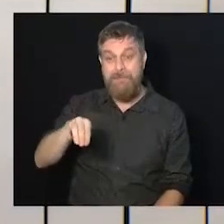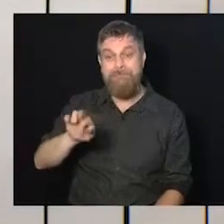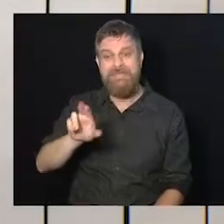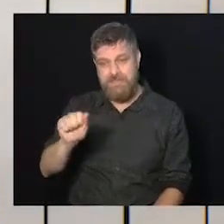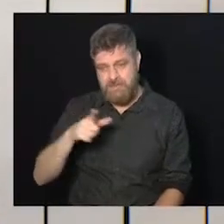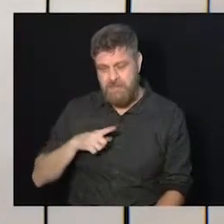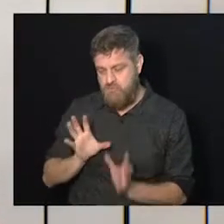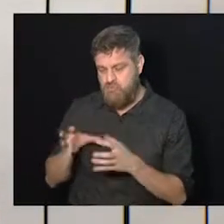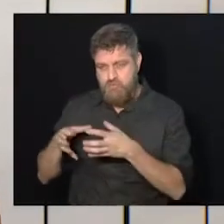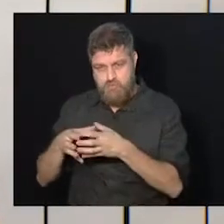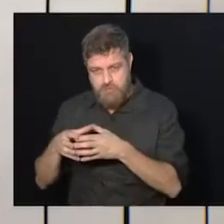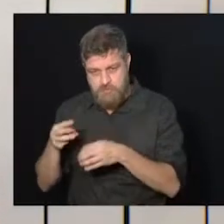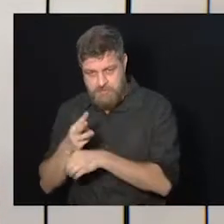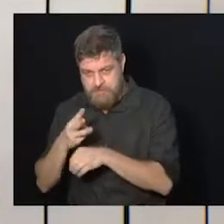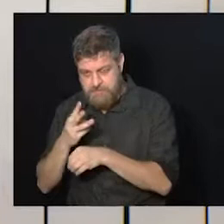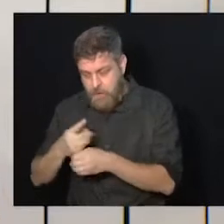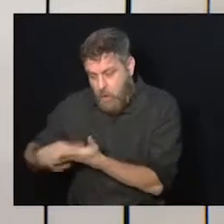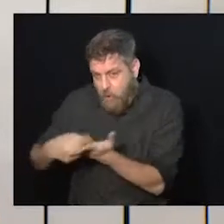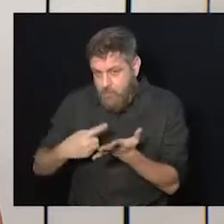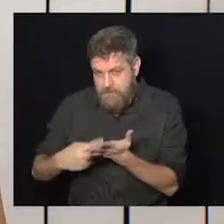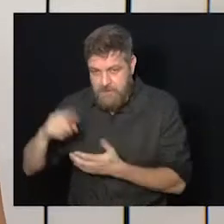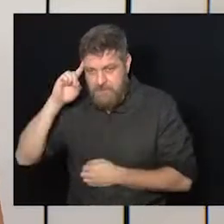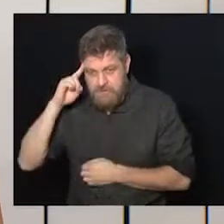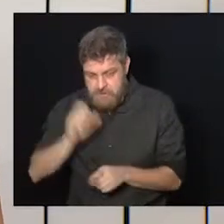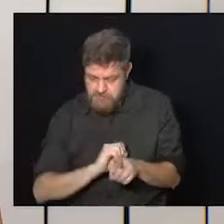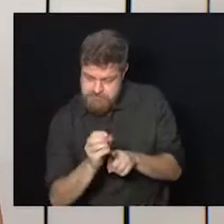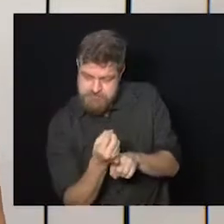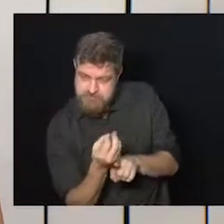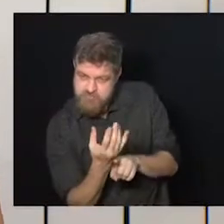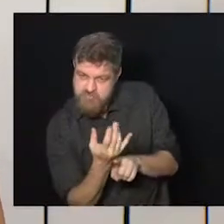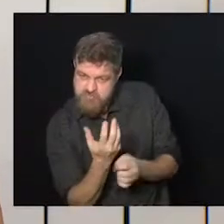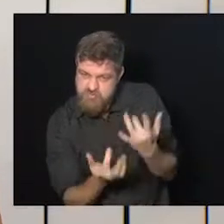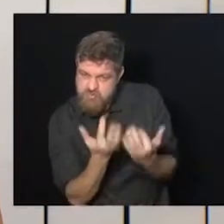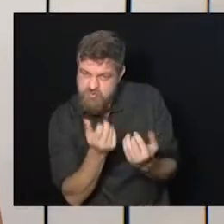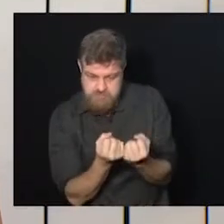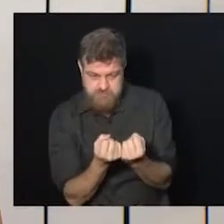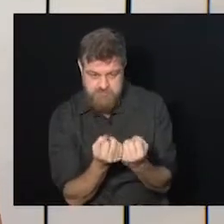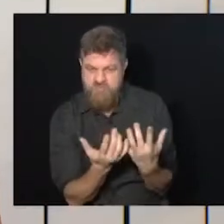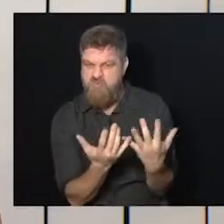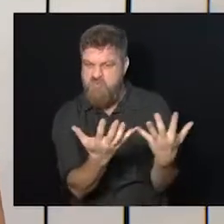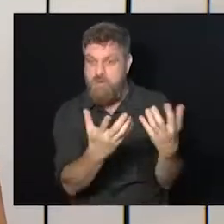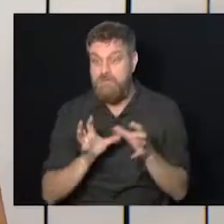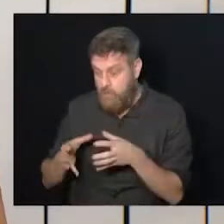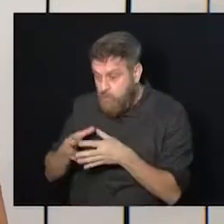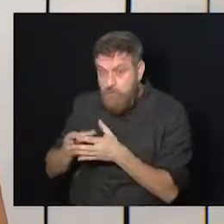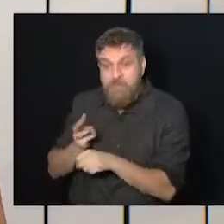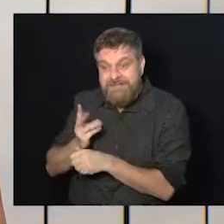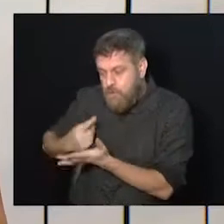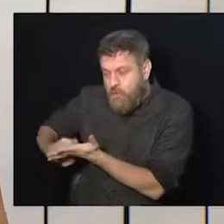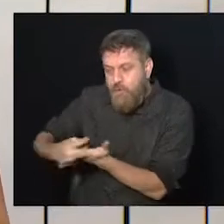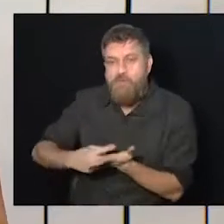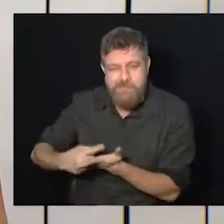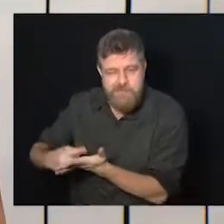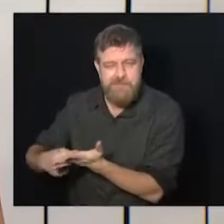foi aí anunciado o Dia do Fogo, que através dessas informações, que foi um grupo via WhatsApp, que